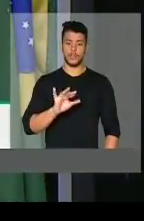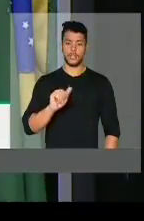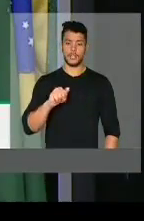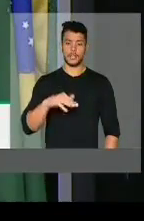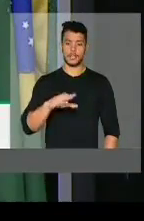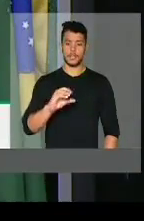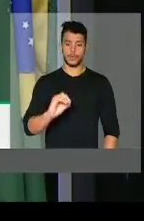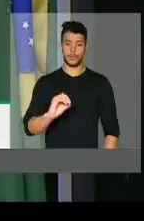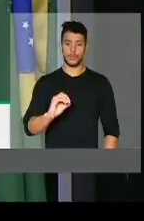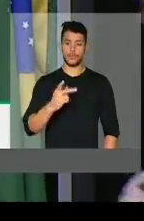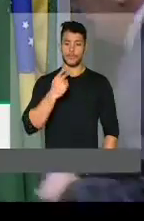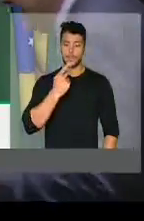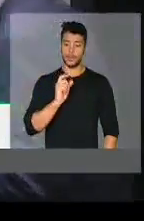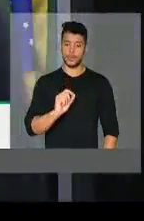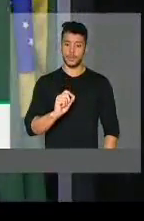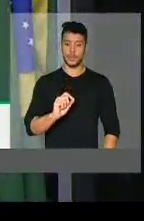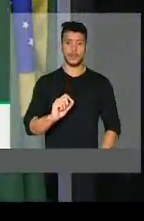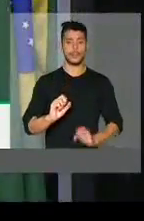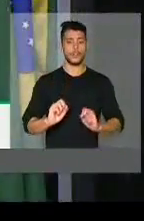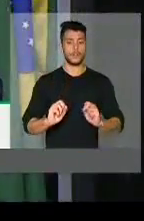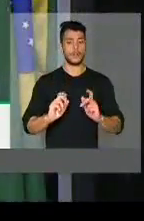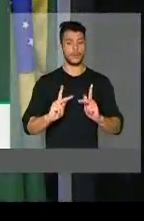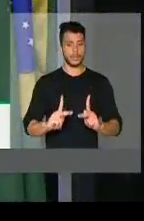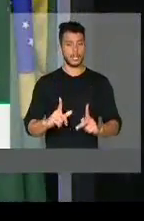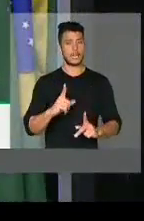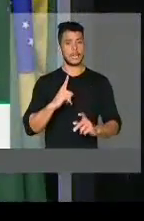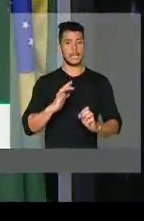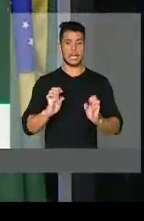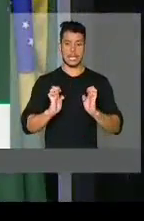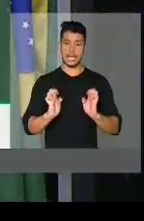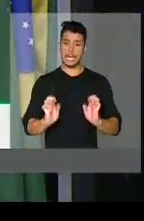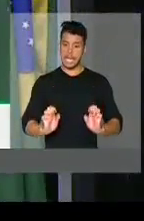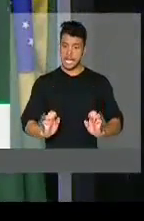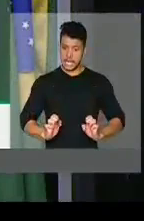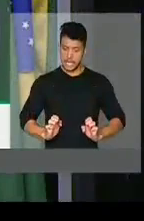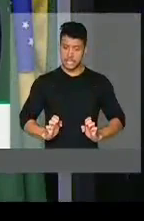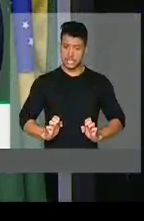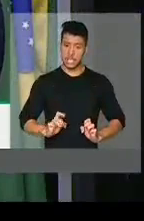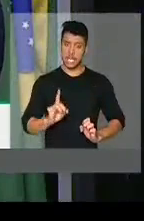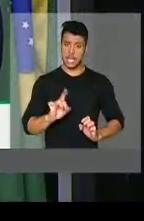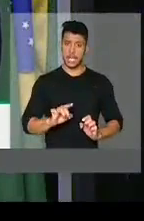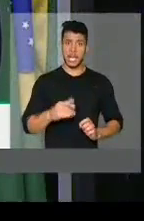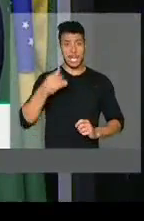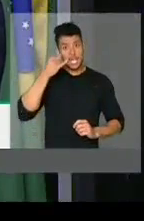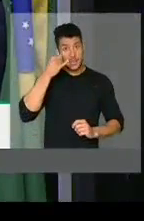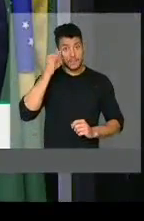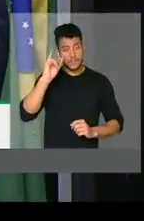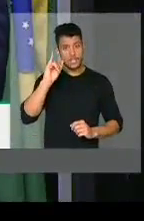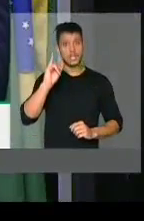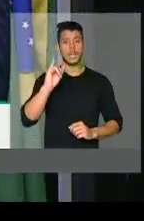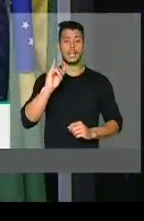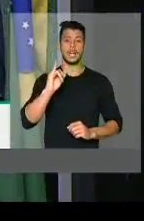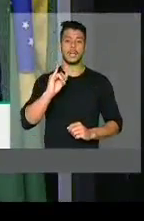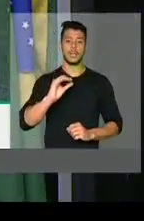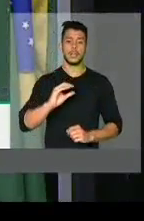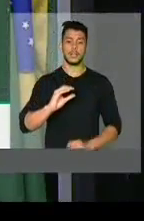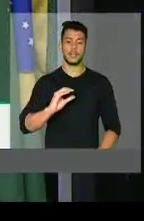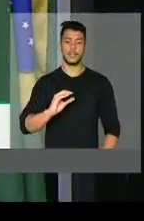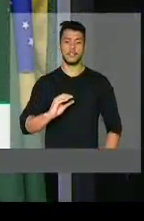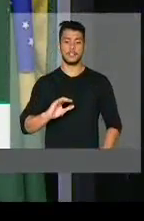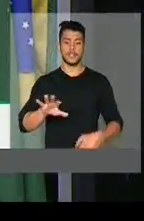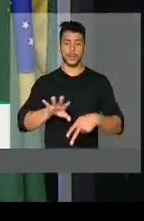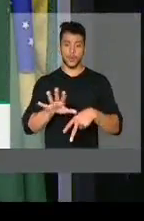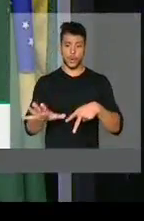que, embora seja pressuposto ético de todos nós o combate à corrupção, este é